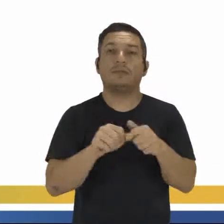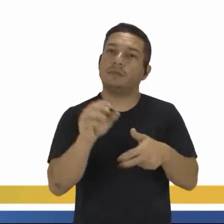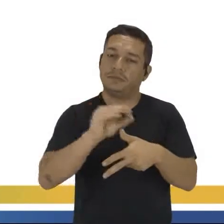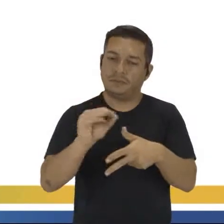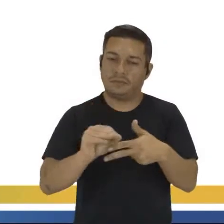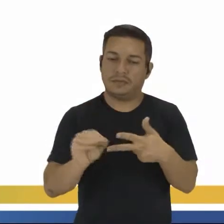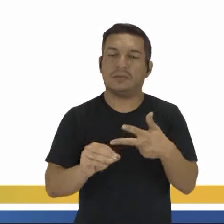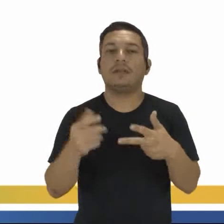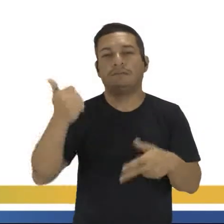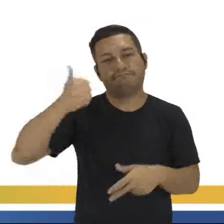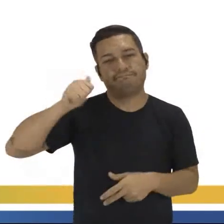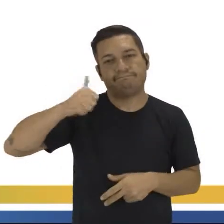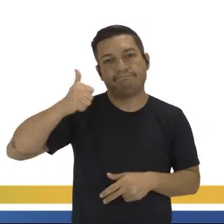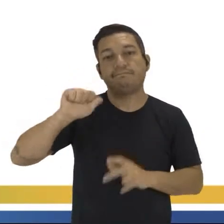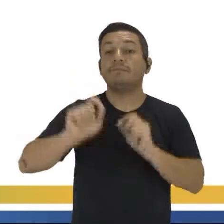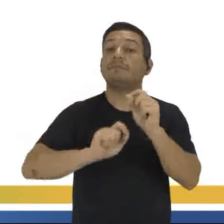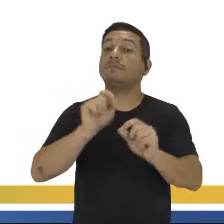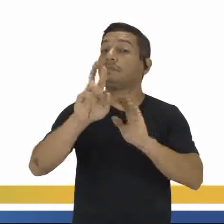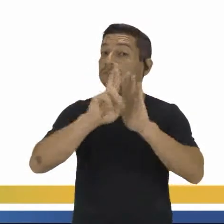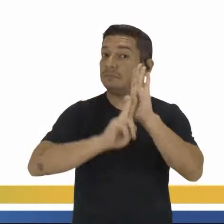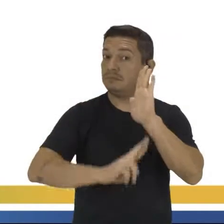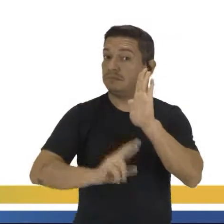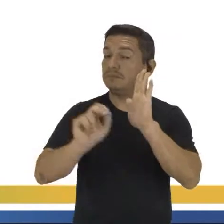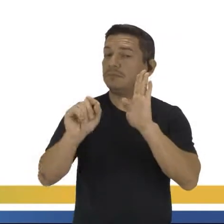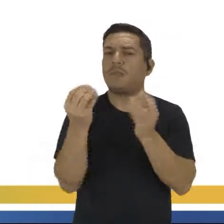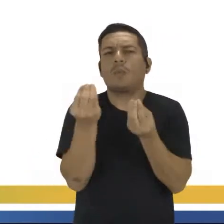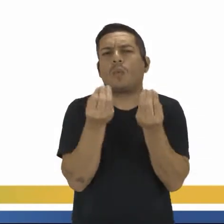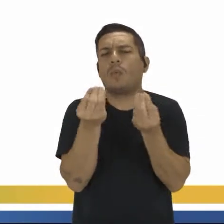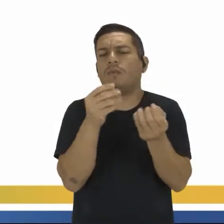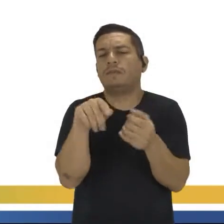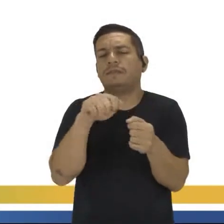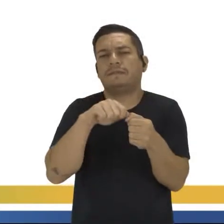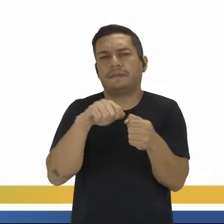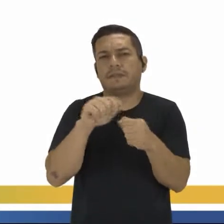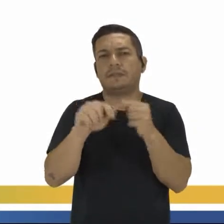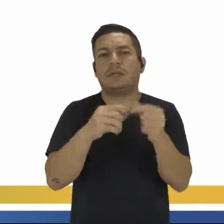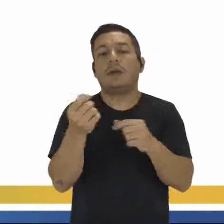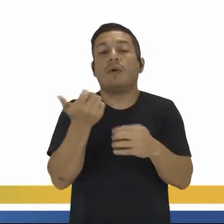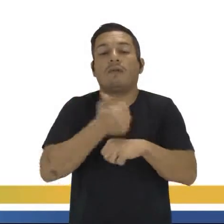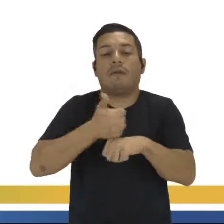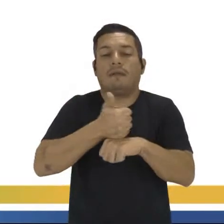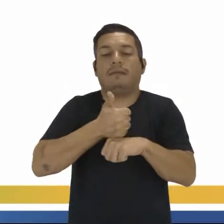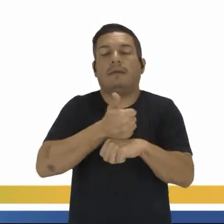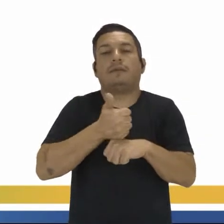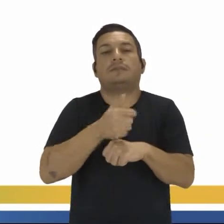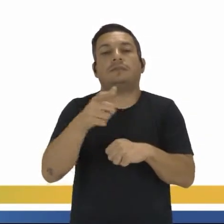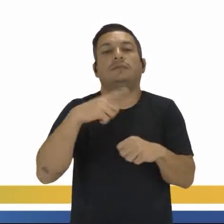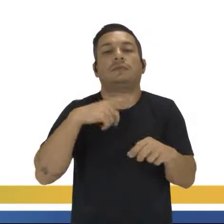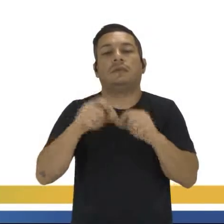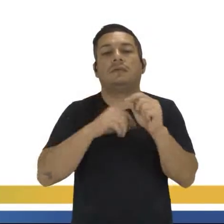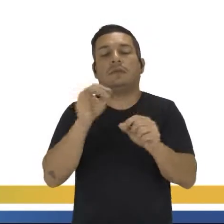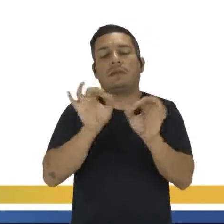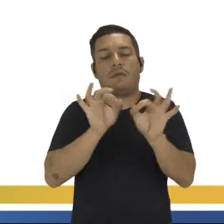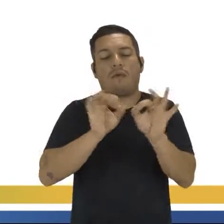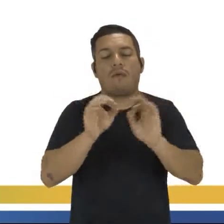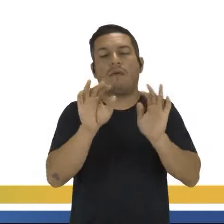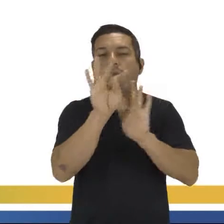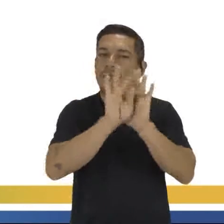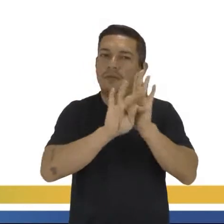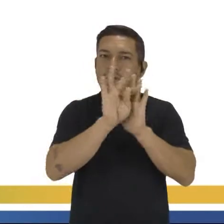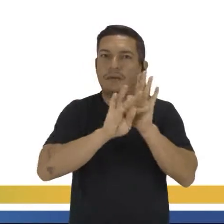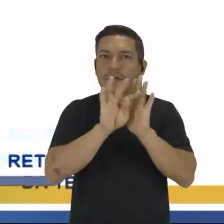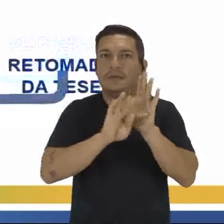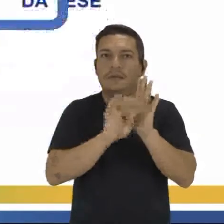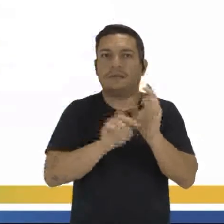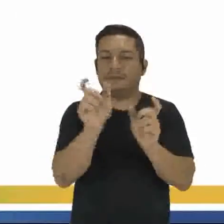Enem. O Enem avalia, a redação do Enem avalia como é que você faz, com que qualidade é que você faz essas